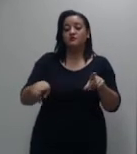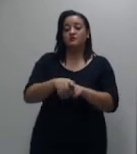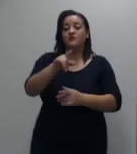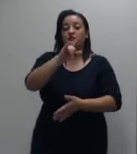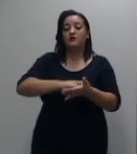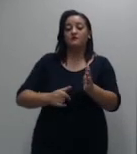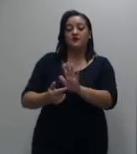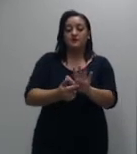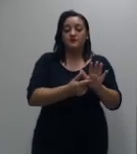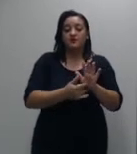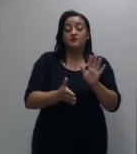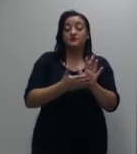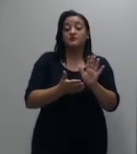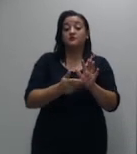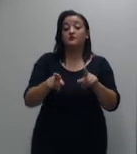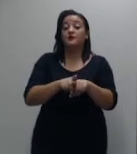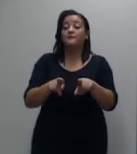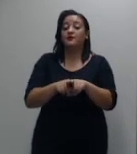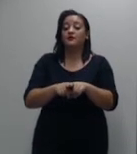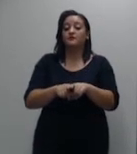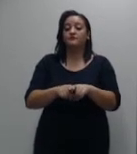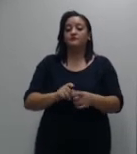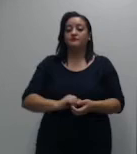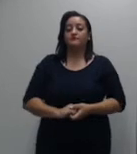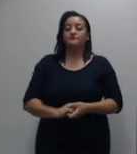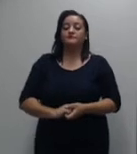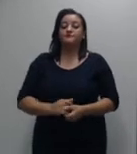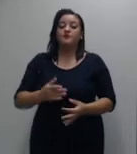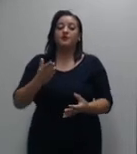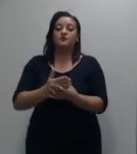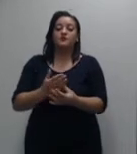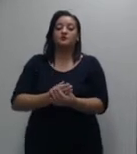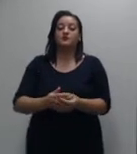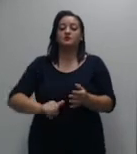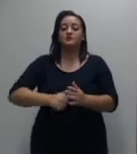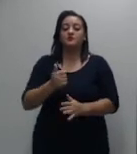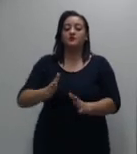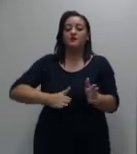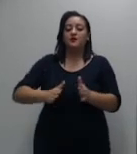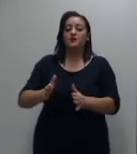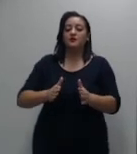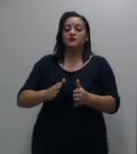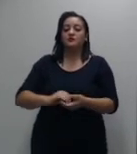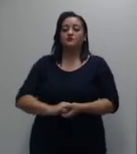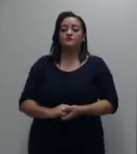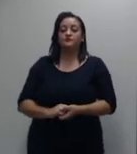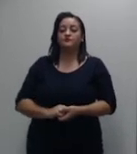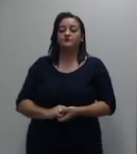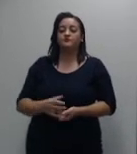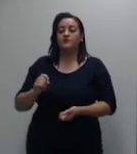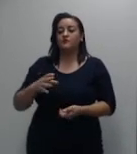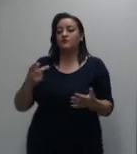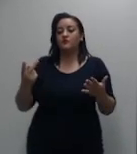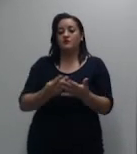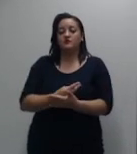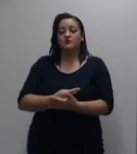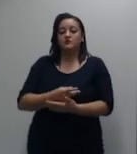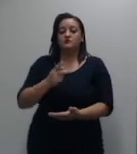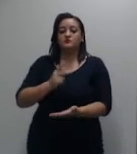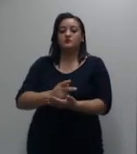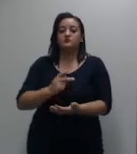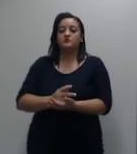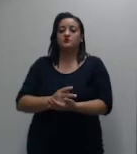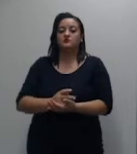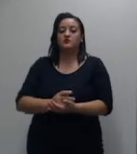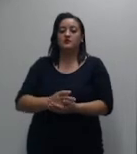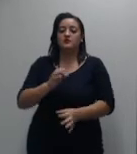a contestação e um processo que num primeiro momento de seguir o Mero incidente de homologação de sentença estrangeira